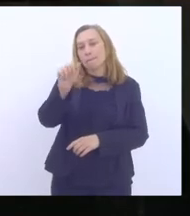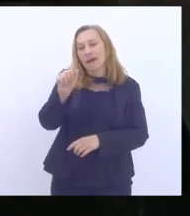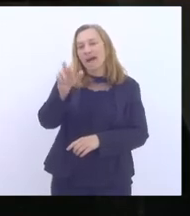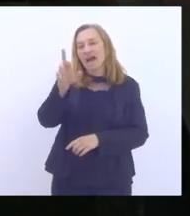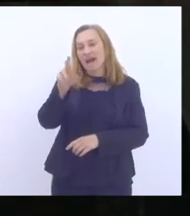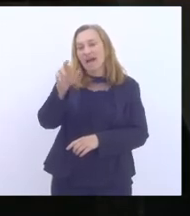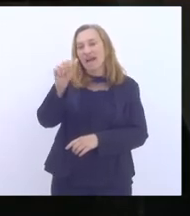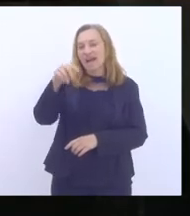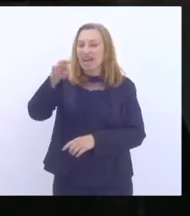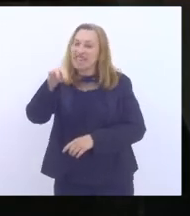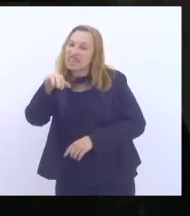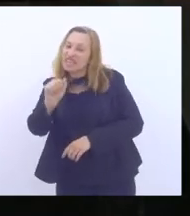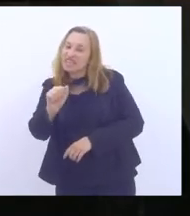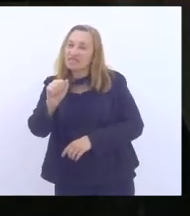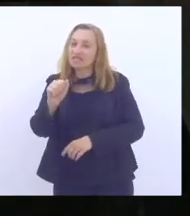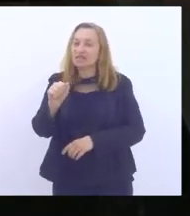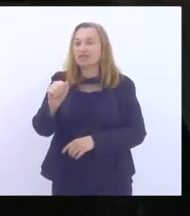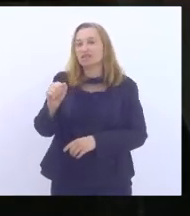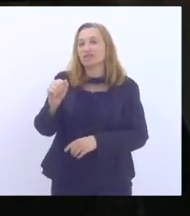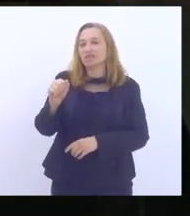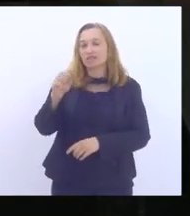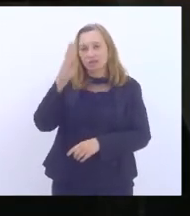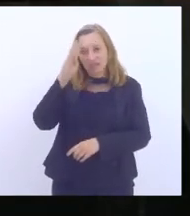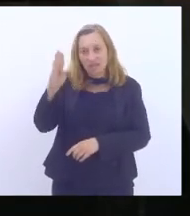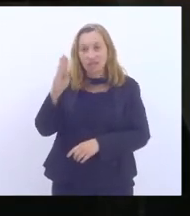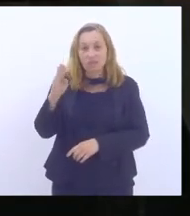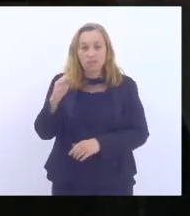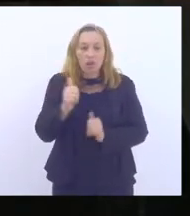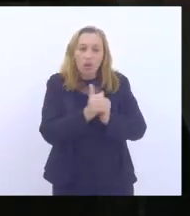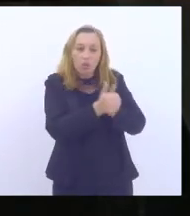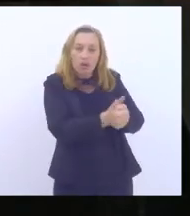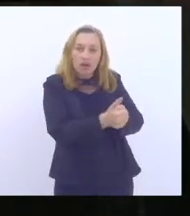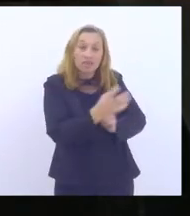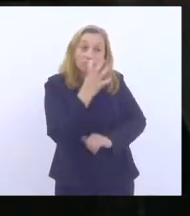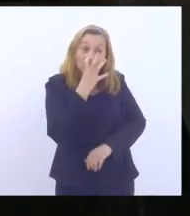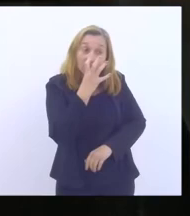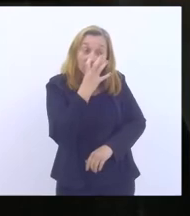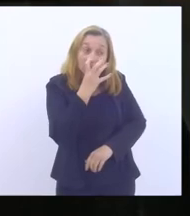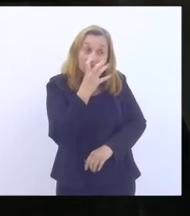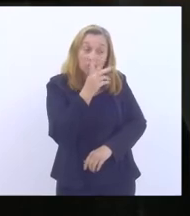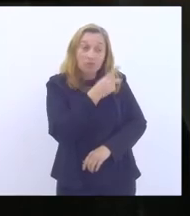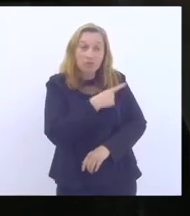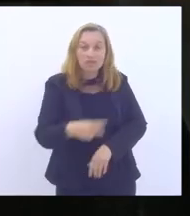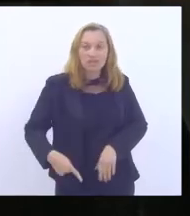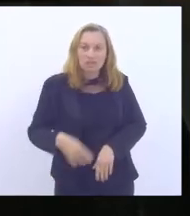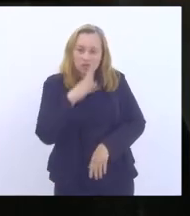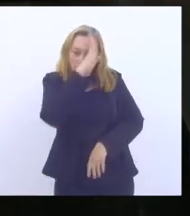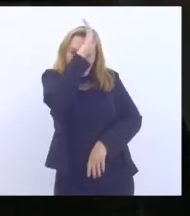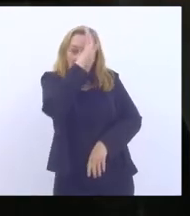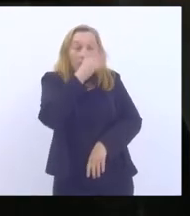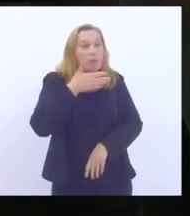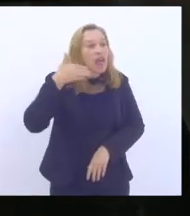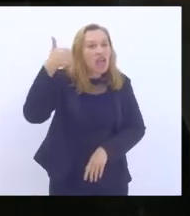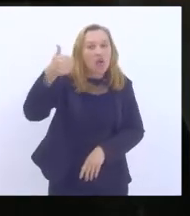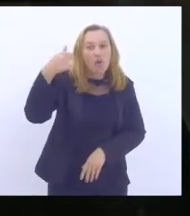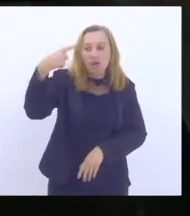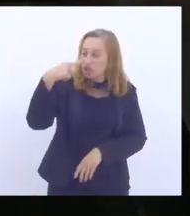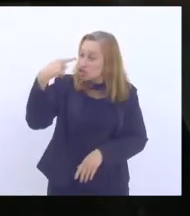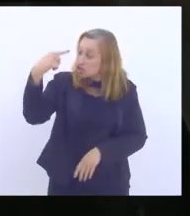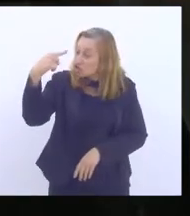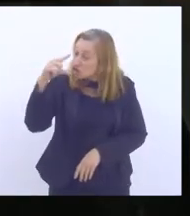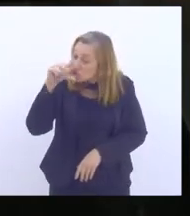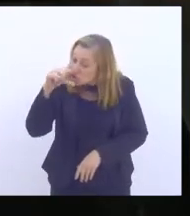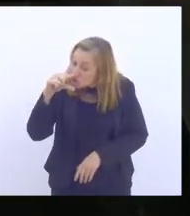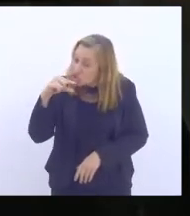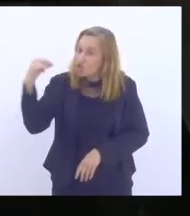por acompanhá-lo e pela admiração que eu tenho a ele eu tomei a maior EA melhor decisão e a mais